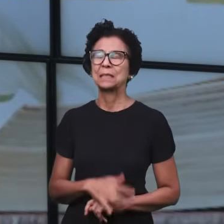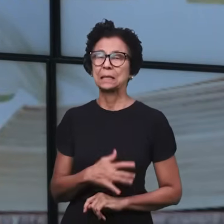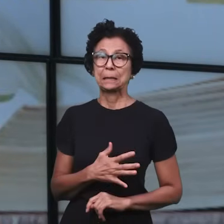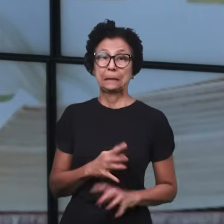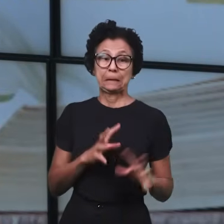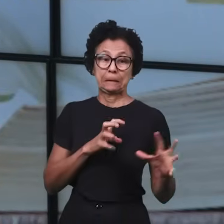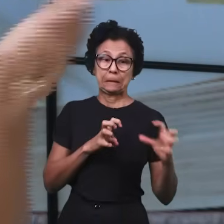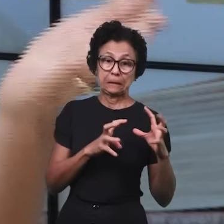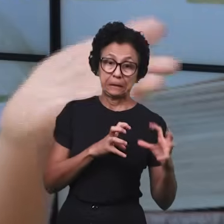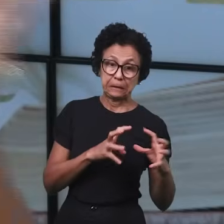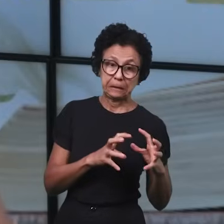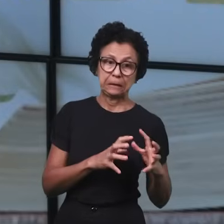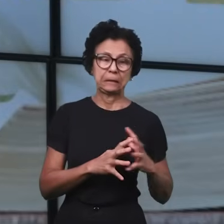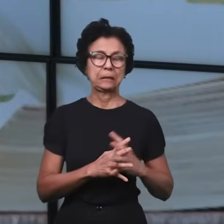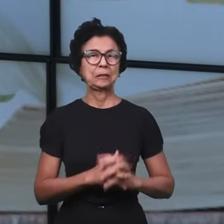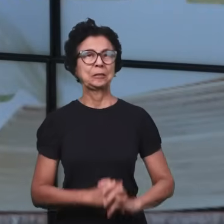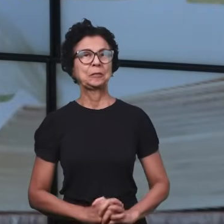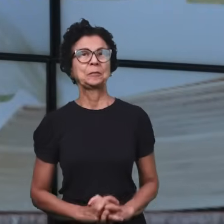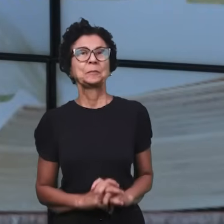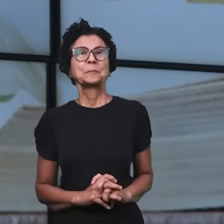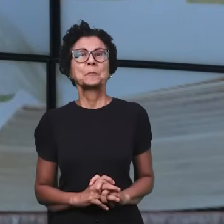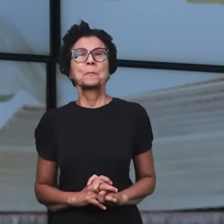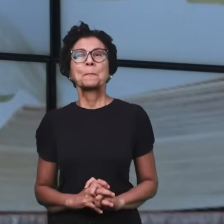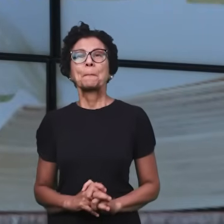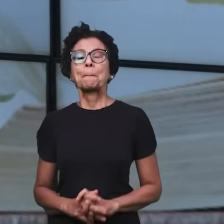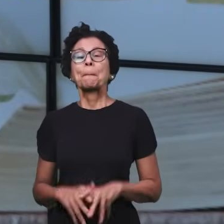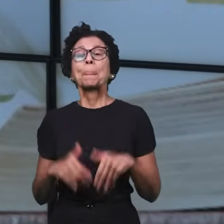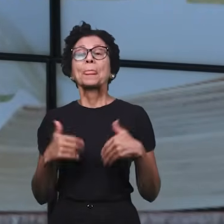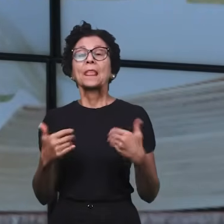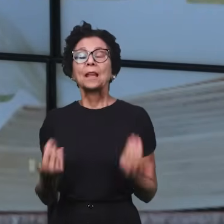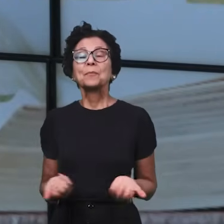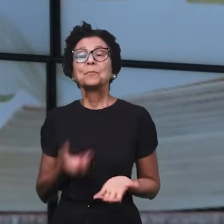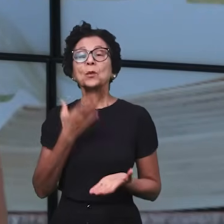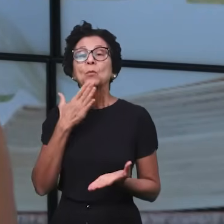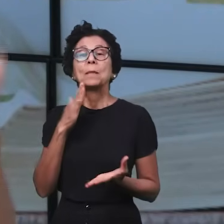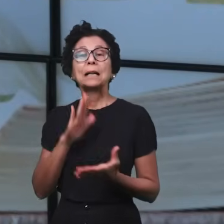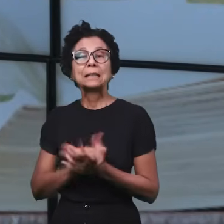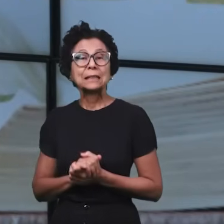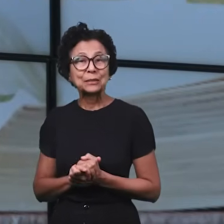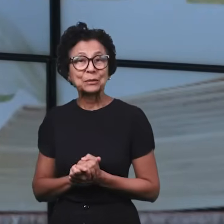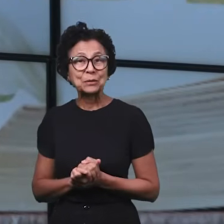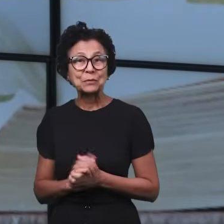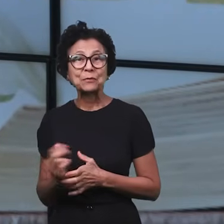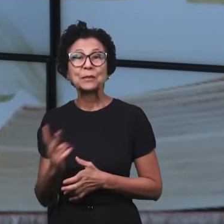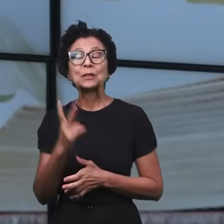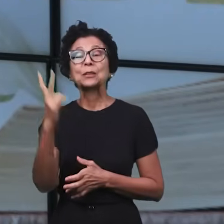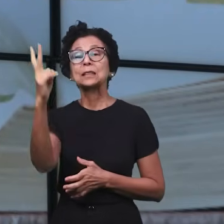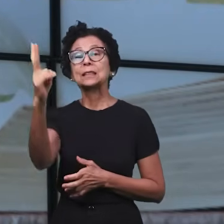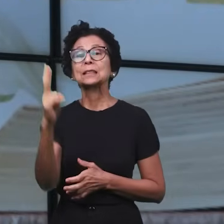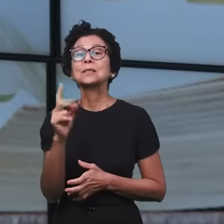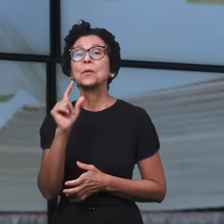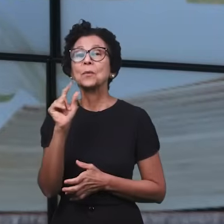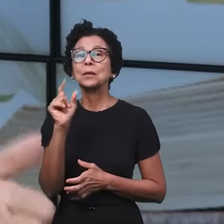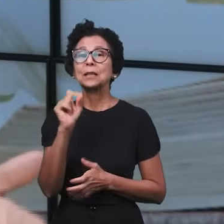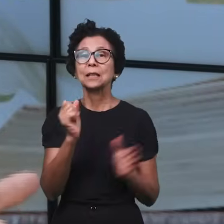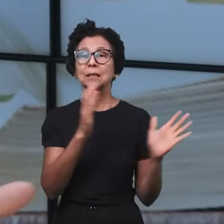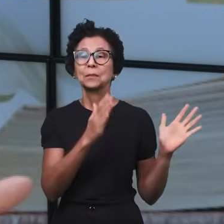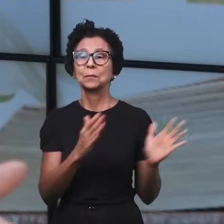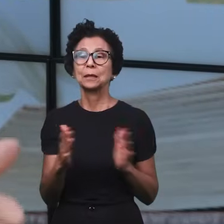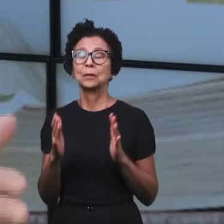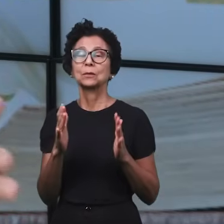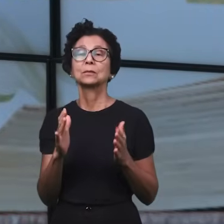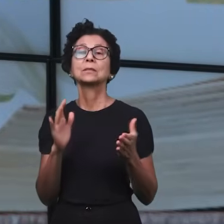de casa. E voltando para a pesquisa, o que os maridos valorizam à medida que os anos passam